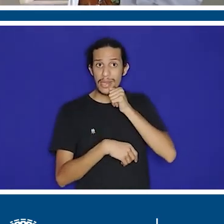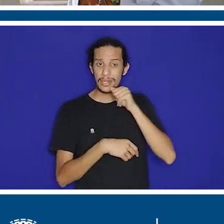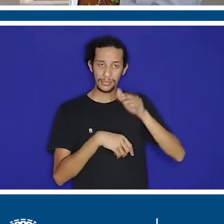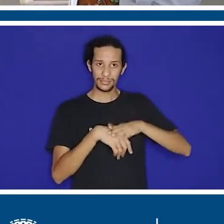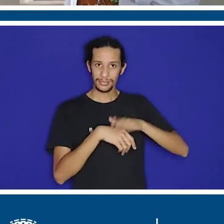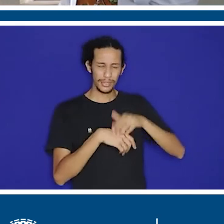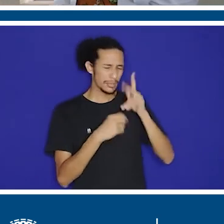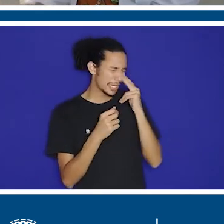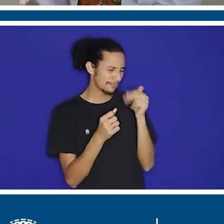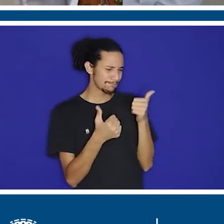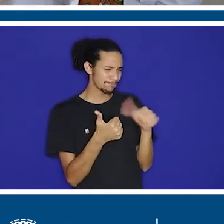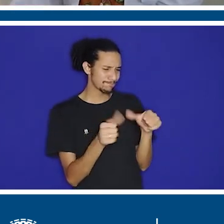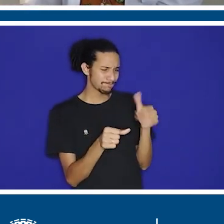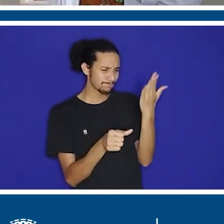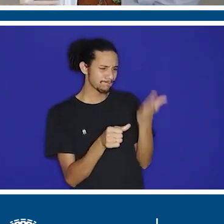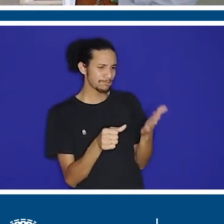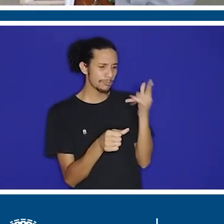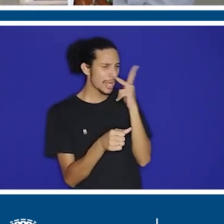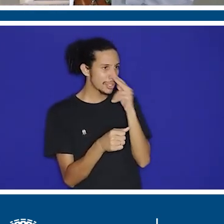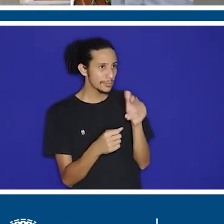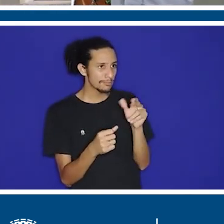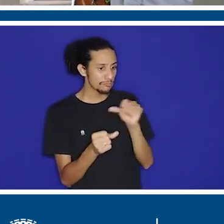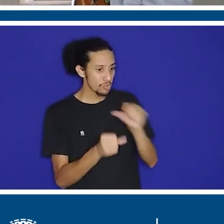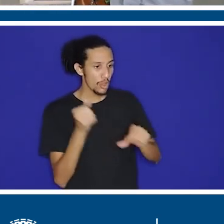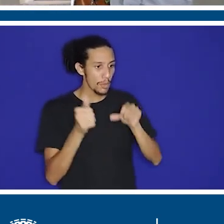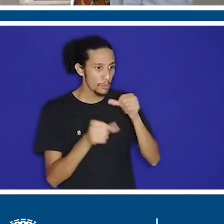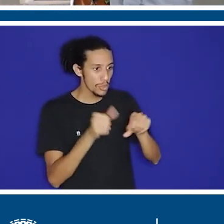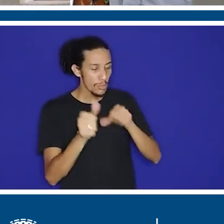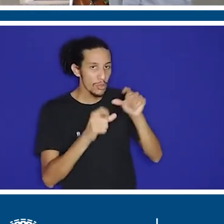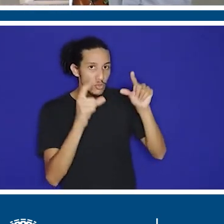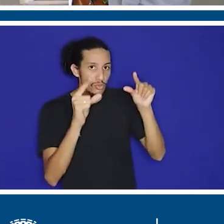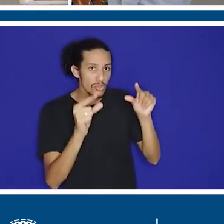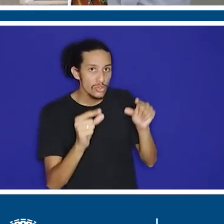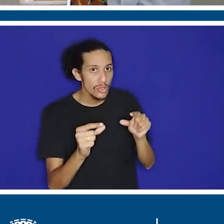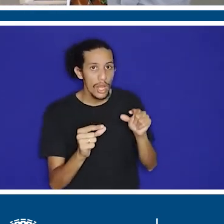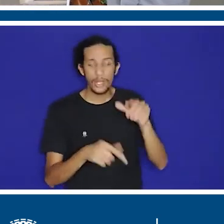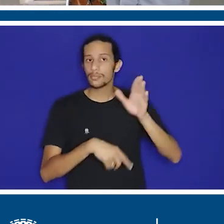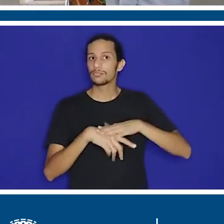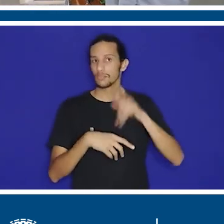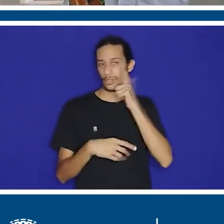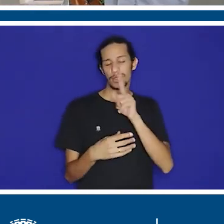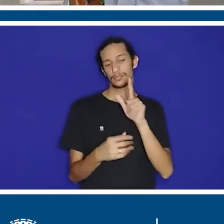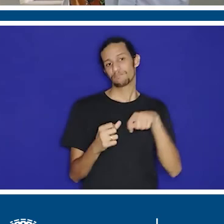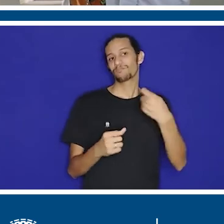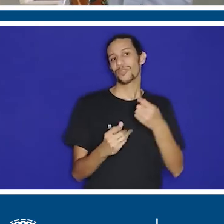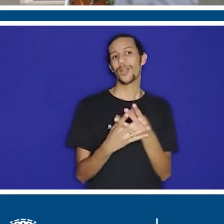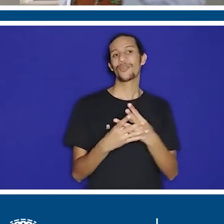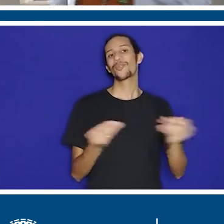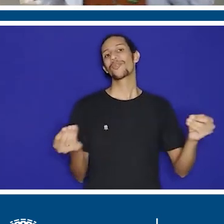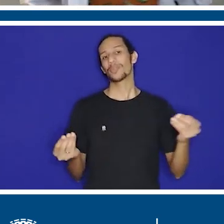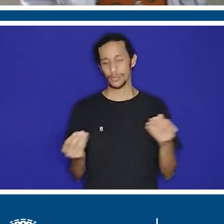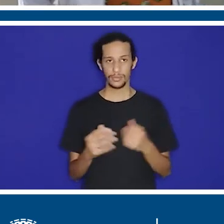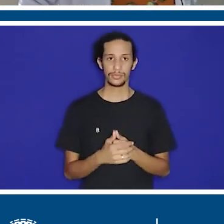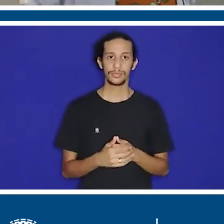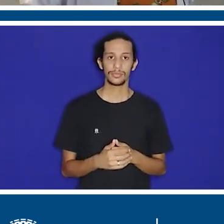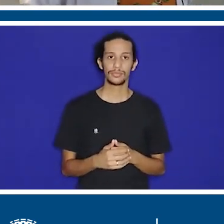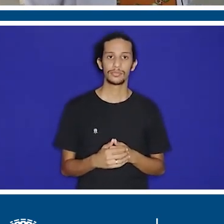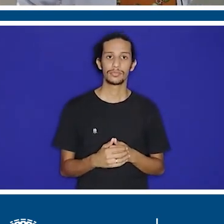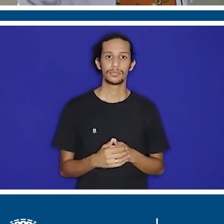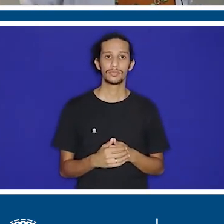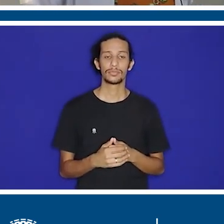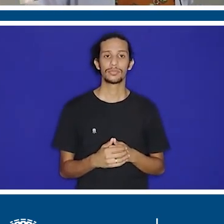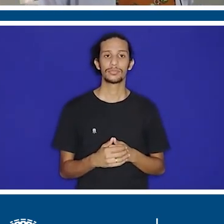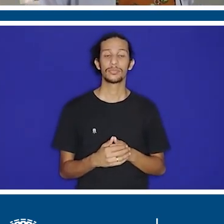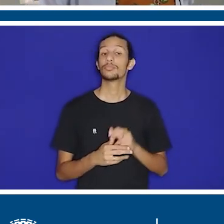suspendem, que elas são as pessoas que avaliam melhor essa questão do impacto, tá, na vida das crianças. Tá?